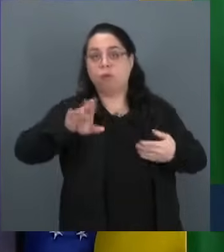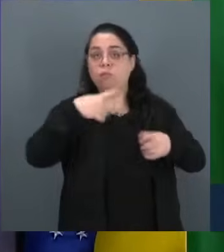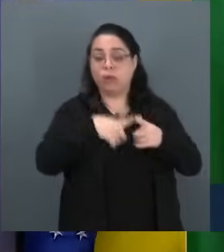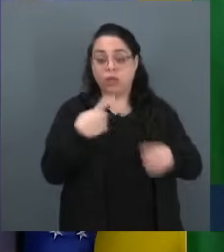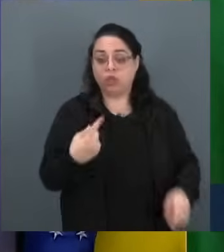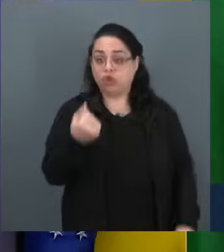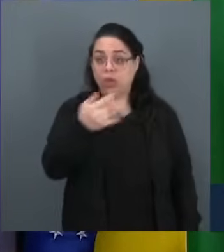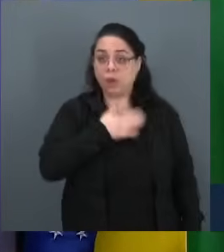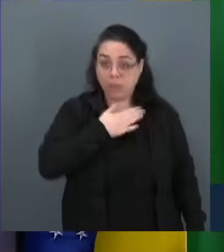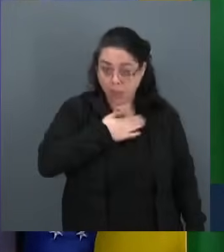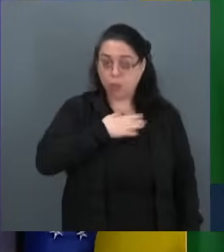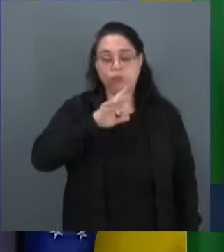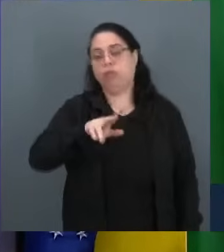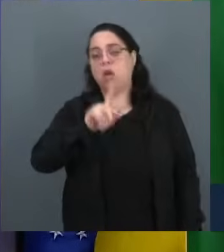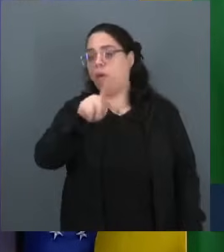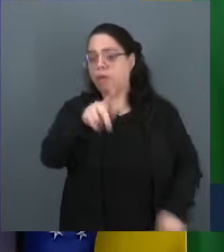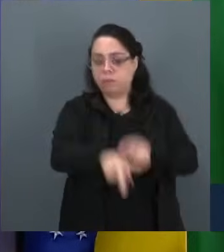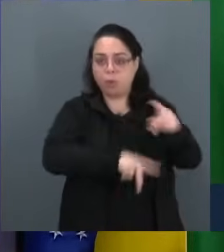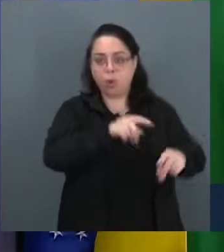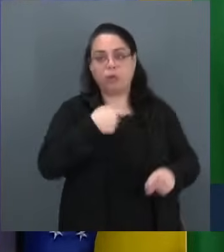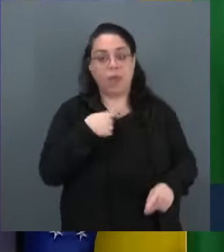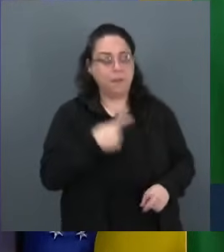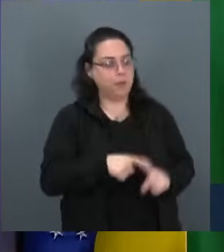do povo, por que eu vou ganhar louros com ele?